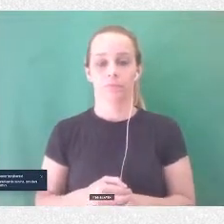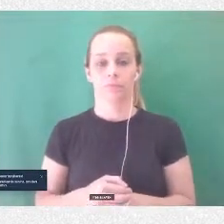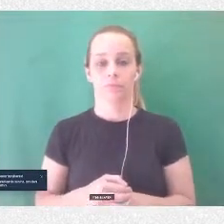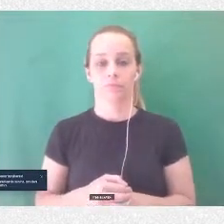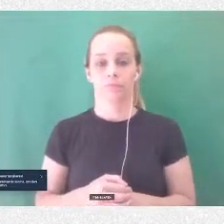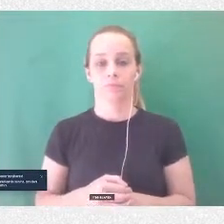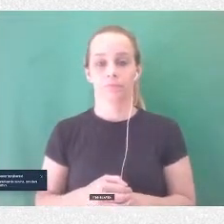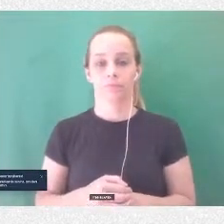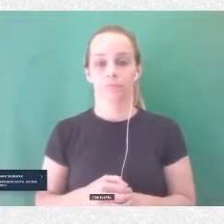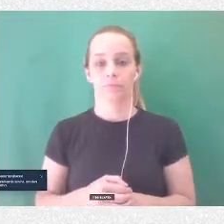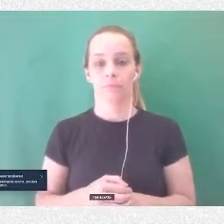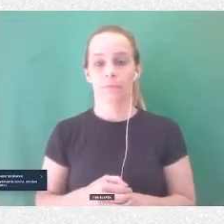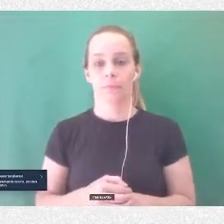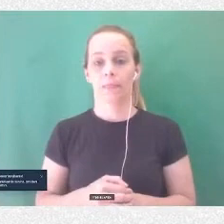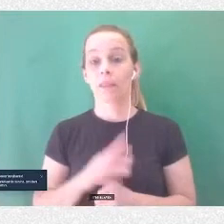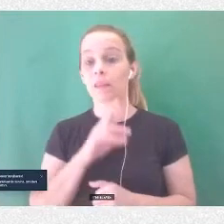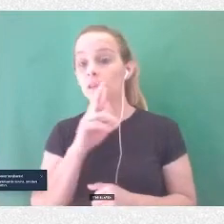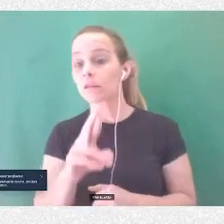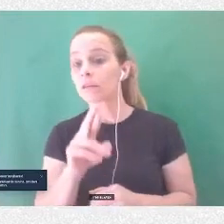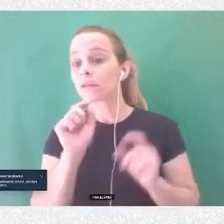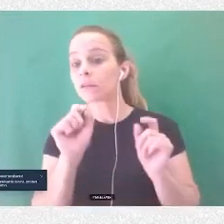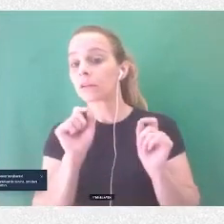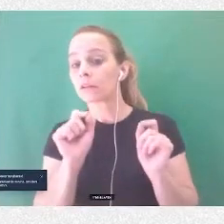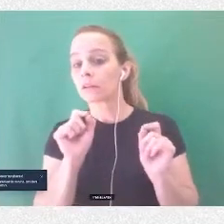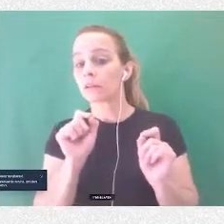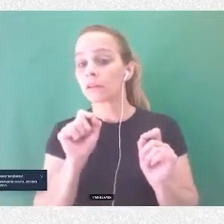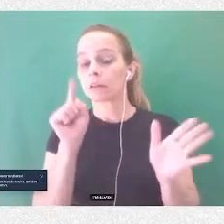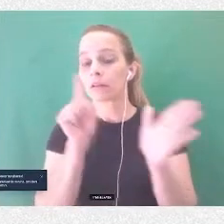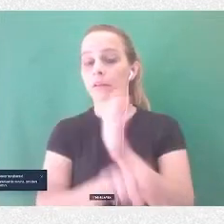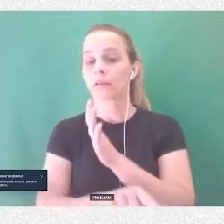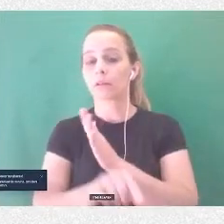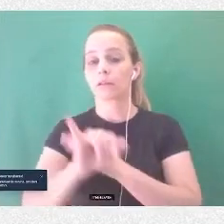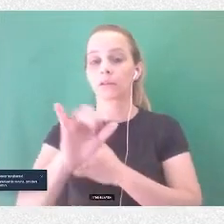Quem gostaria de responder o questionamento da Yara?